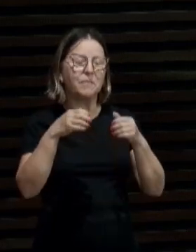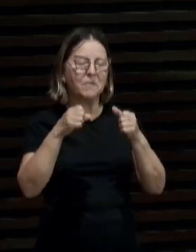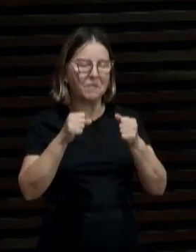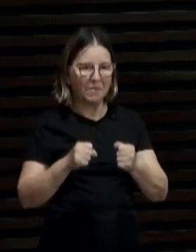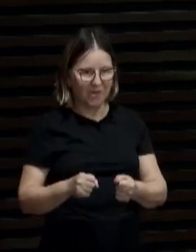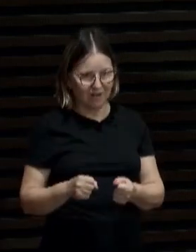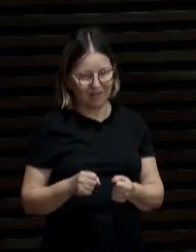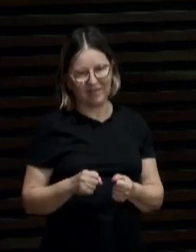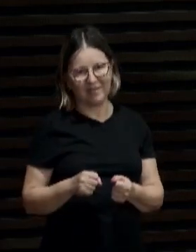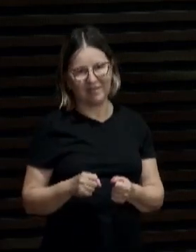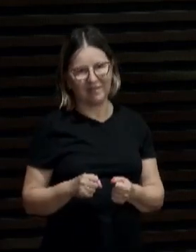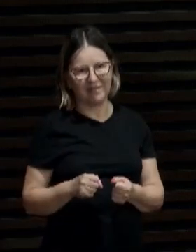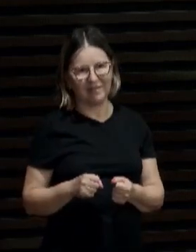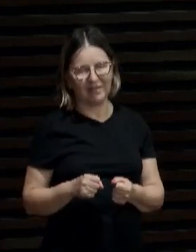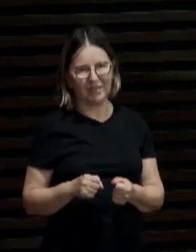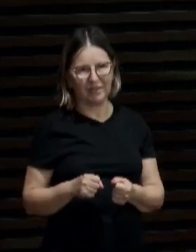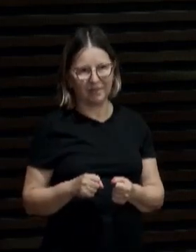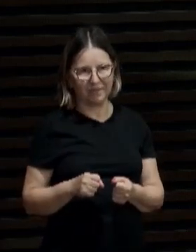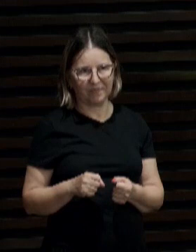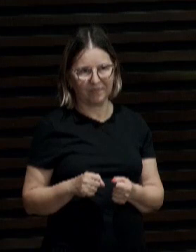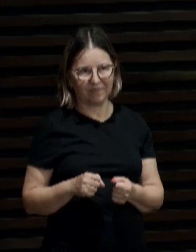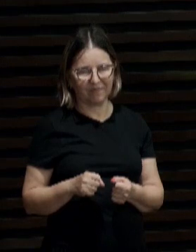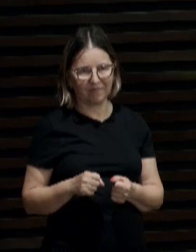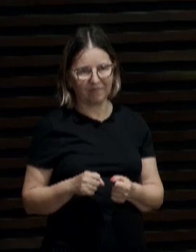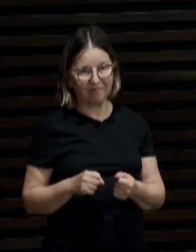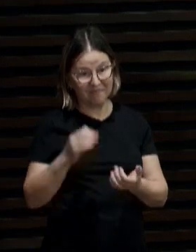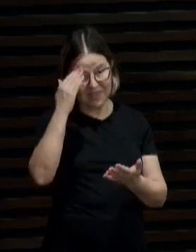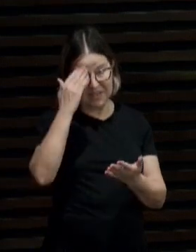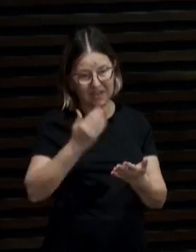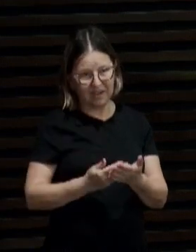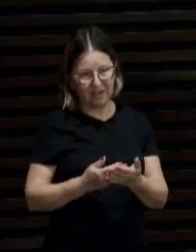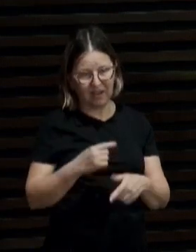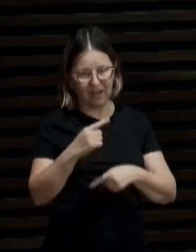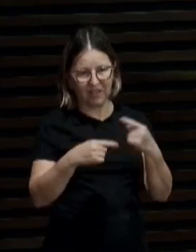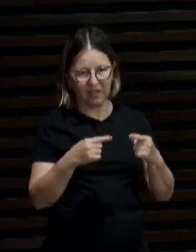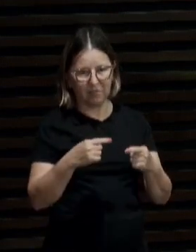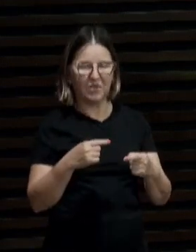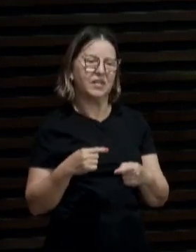cristã rico nesses itens, e depois você vai se tornando alguém